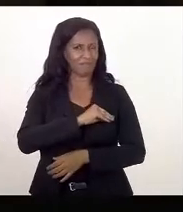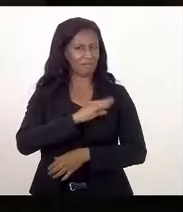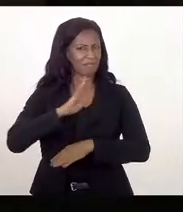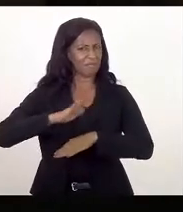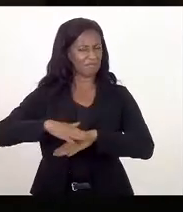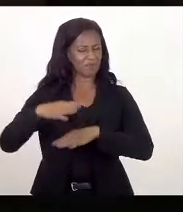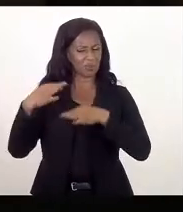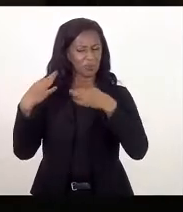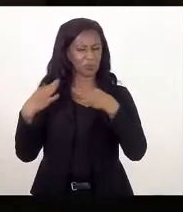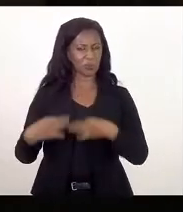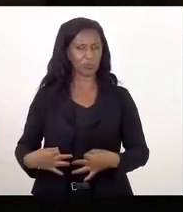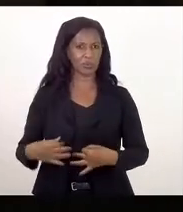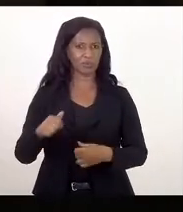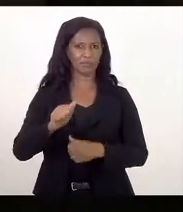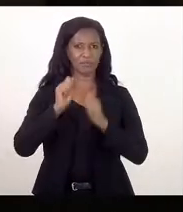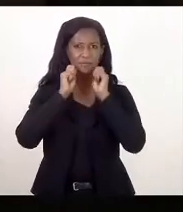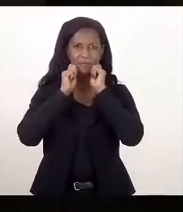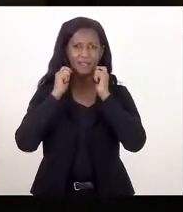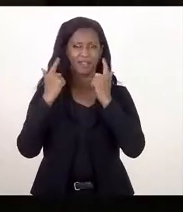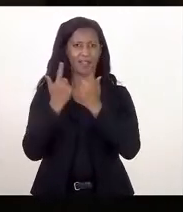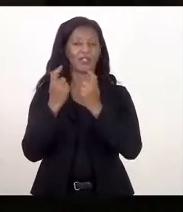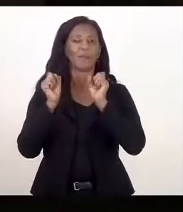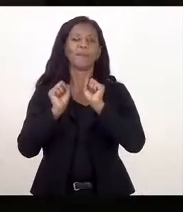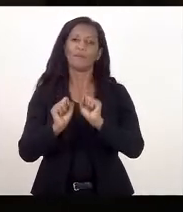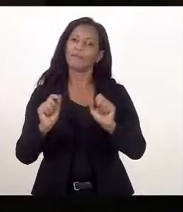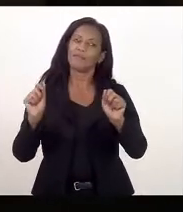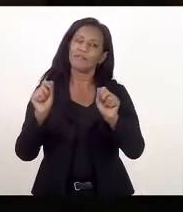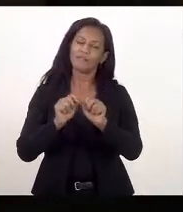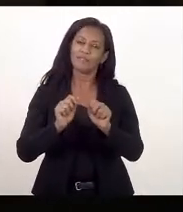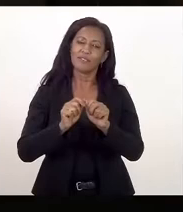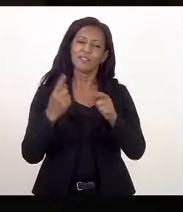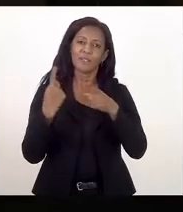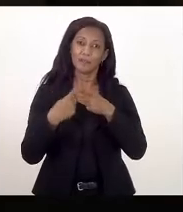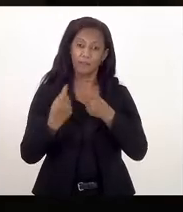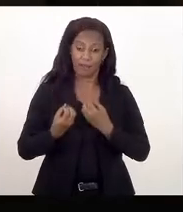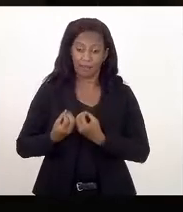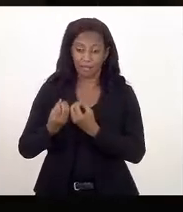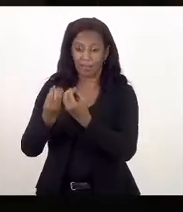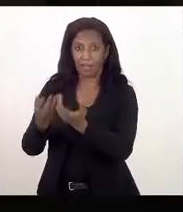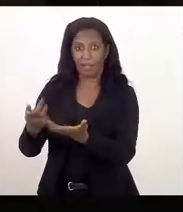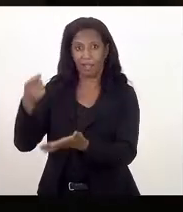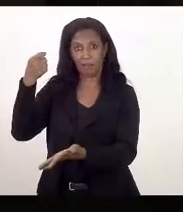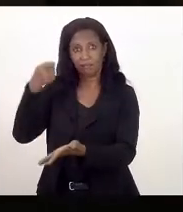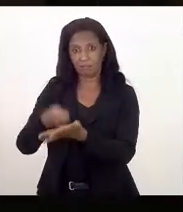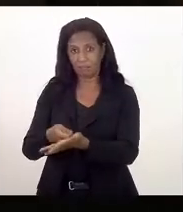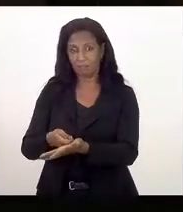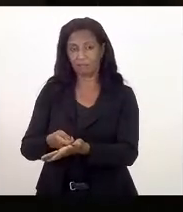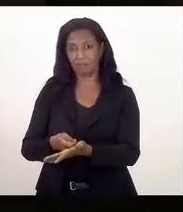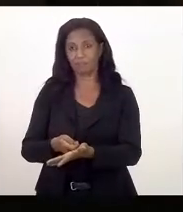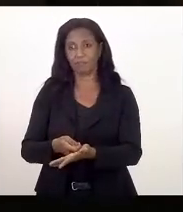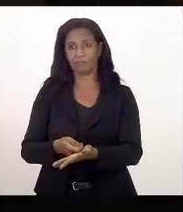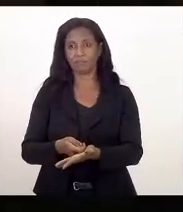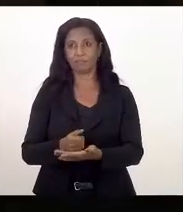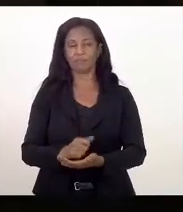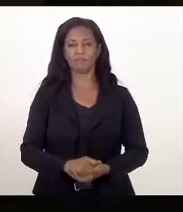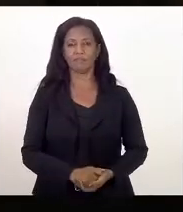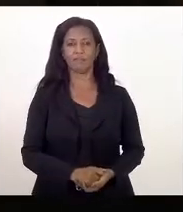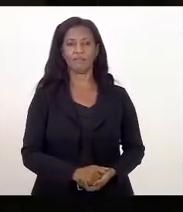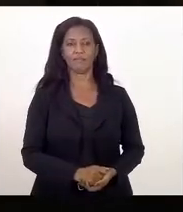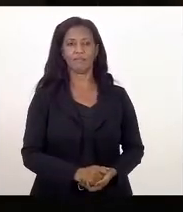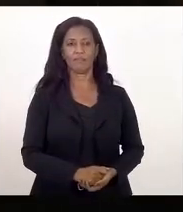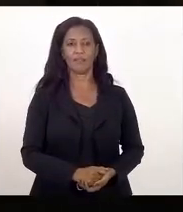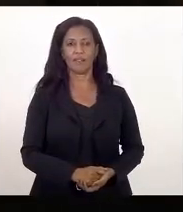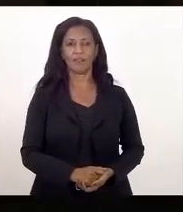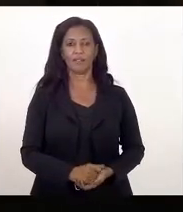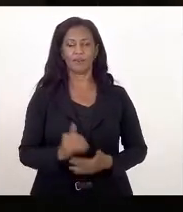que esta casa pode ter feito, porque oferece a garantia de um